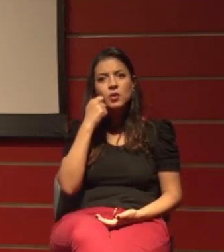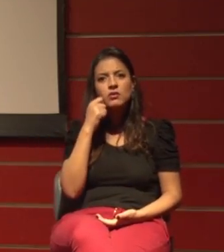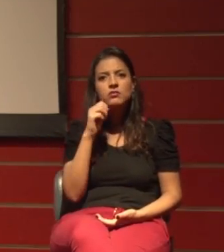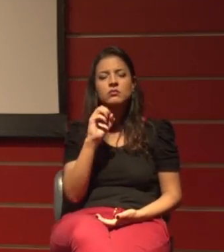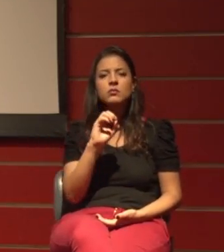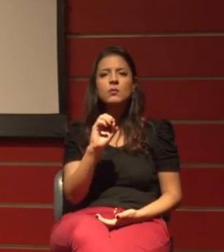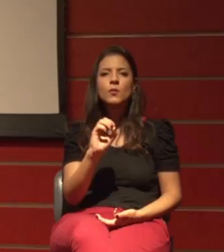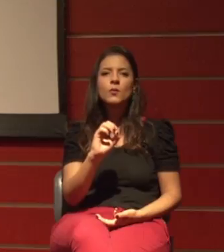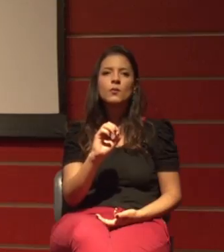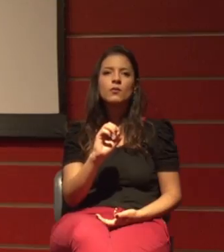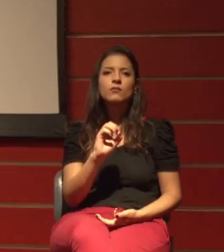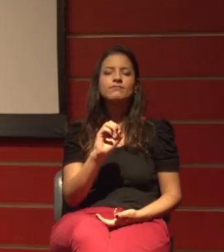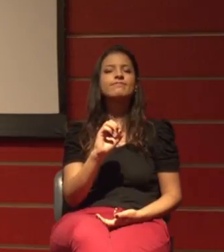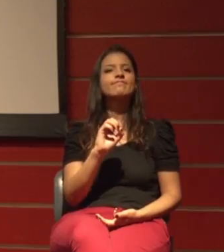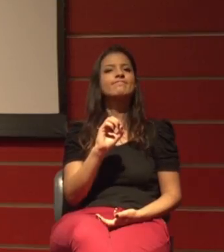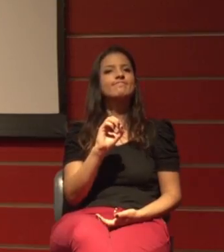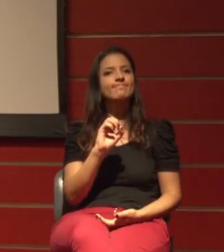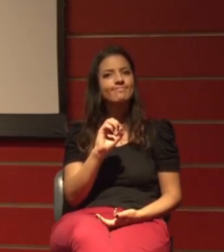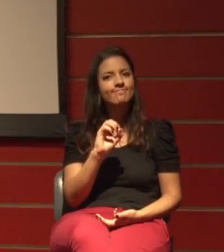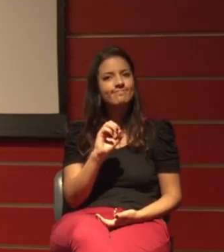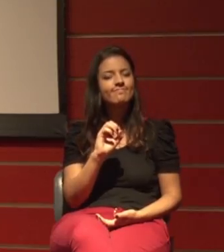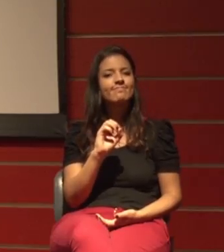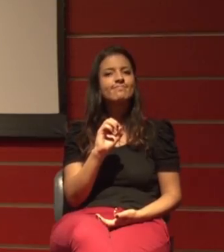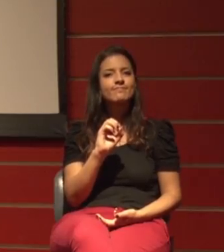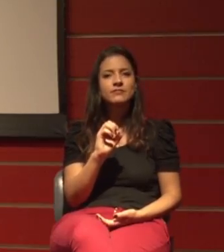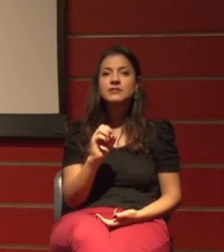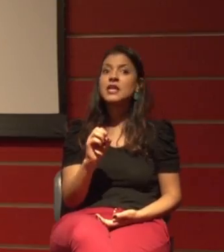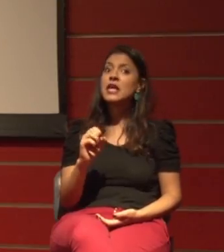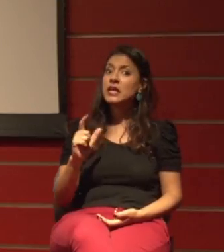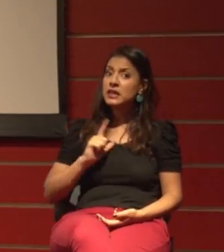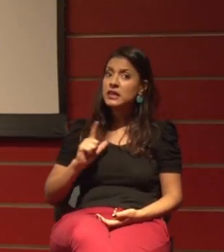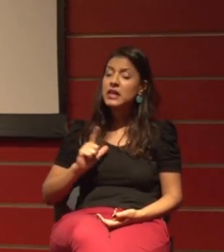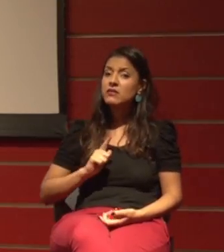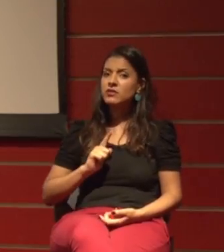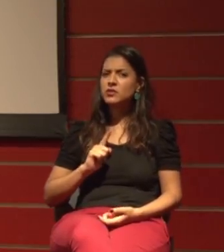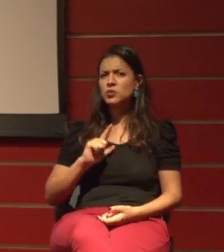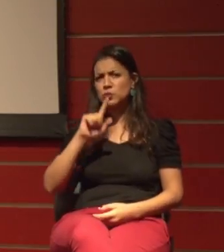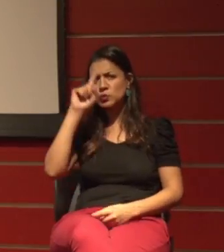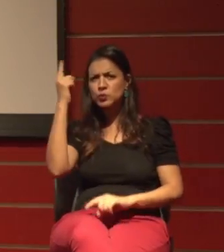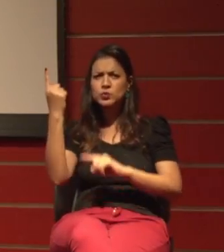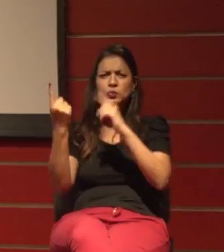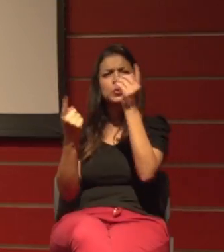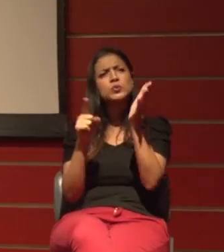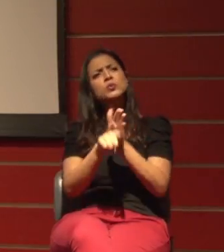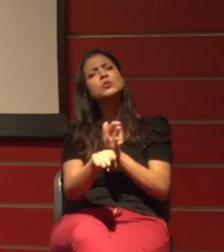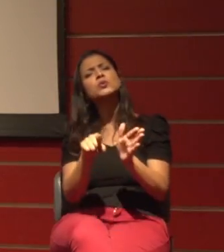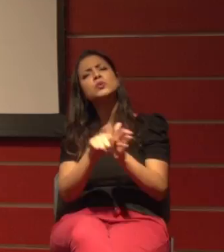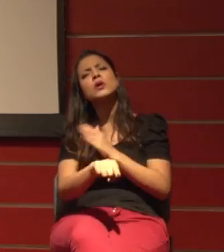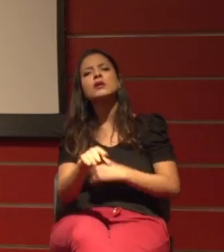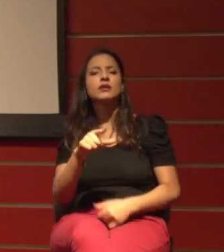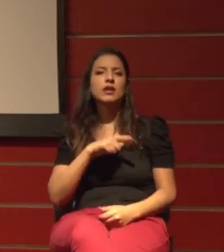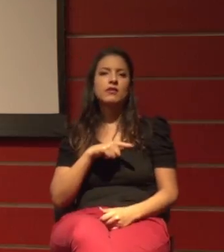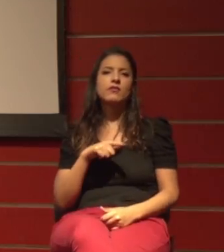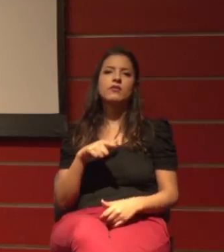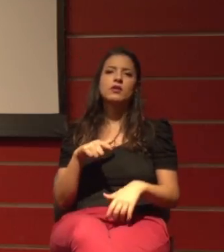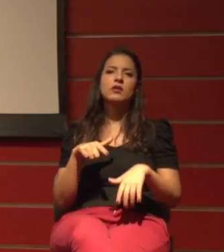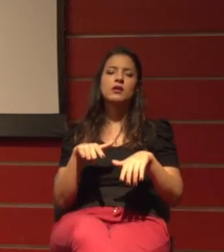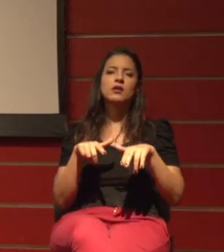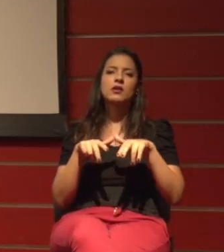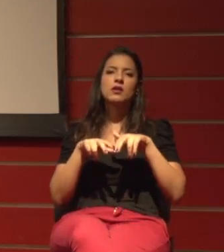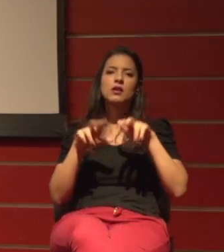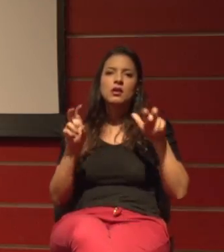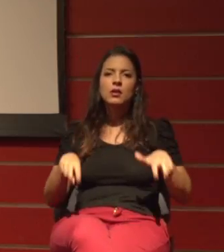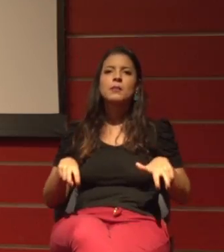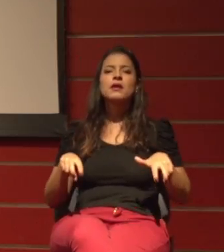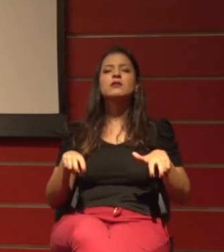eh então houve teve um questionamento e até produz ida pela uma mesa foi produzida pela it cultural